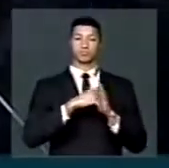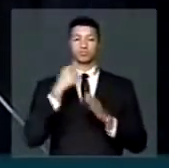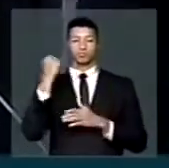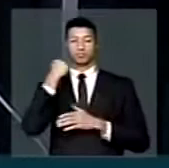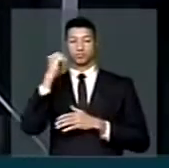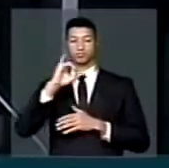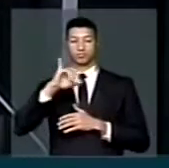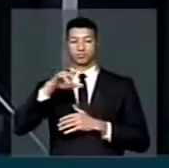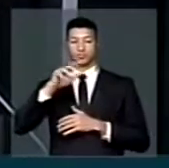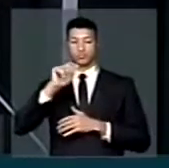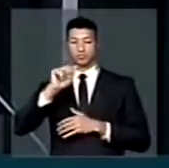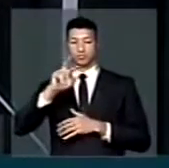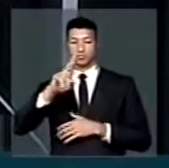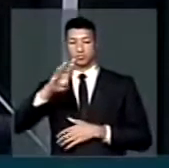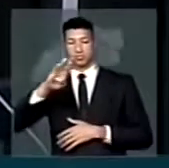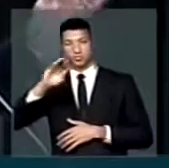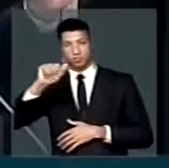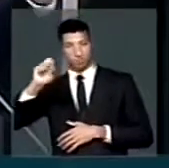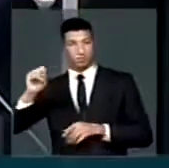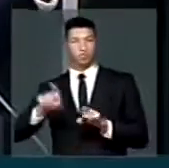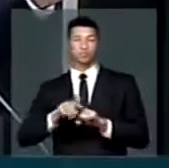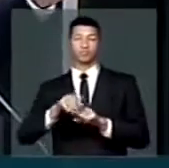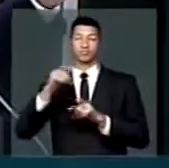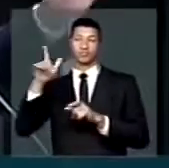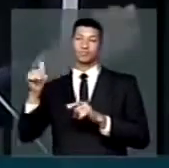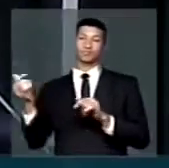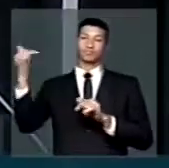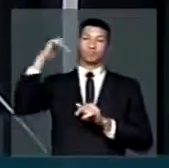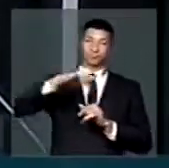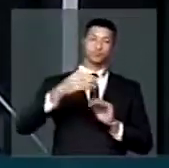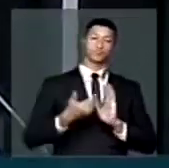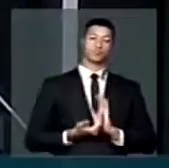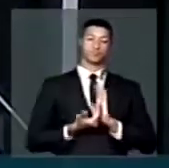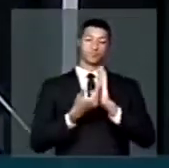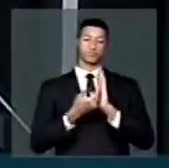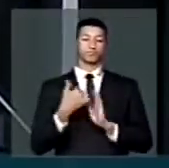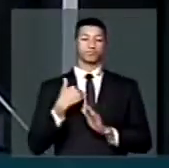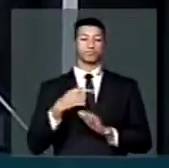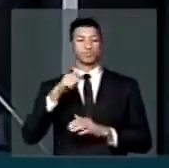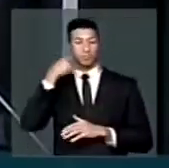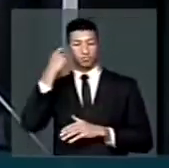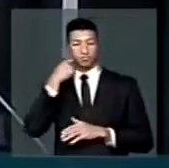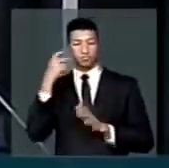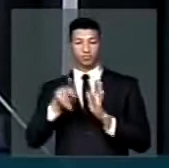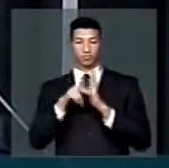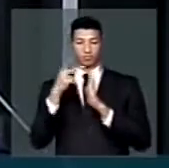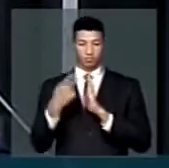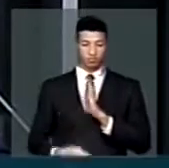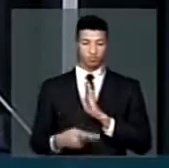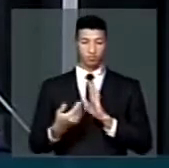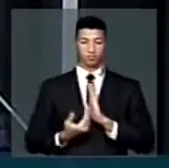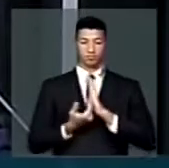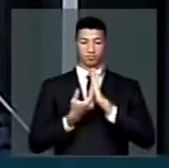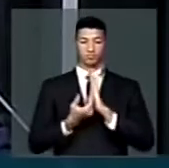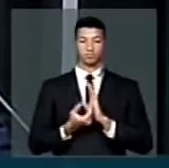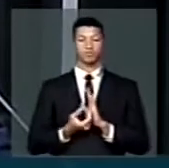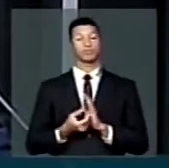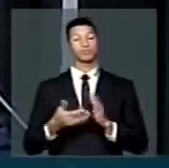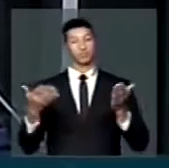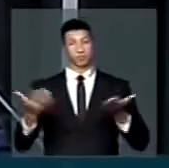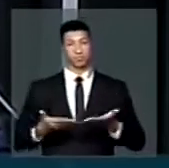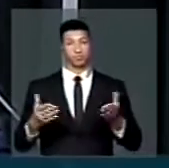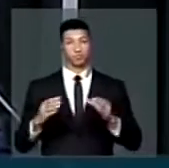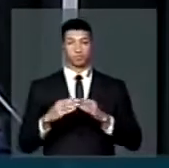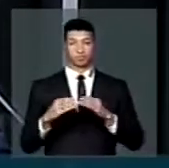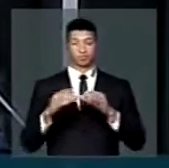senador Jarbas Vasconcelos, e outra aqui, e eu sou o autor da proposta da Câmara, e hoje na